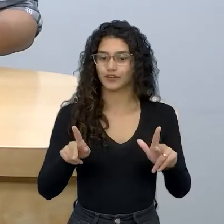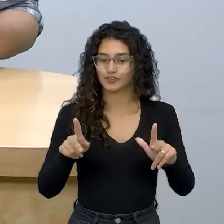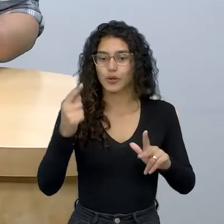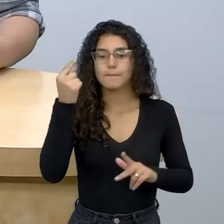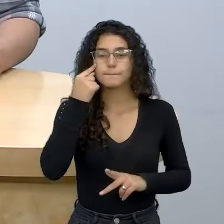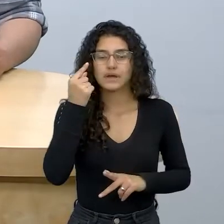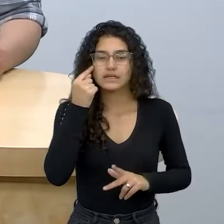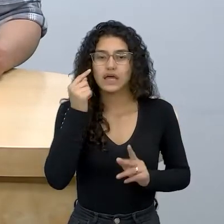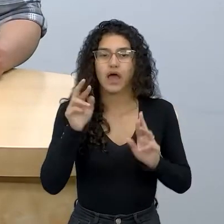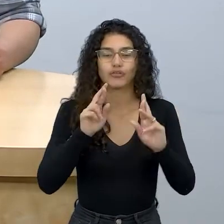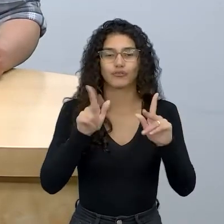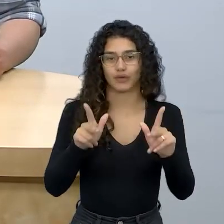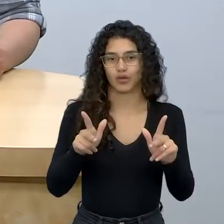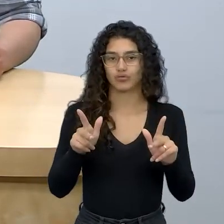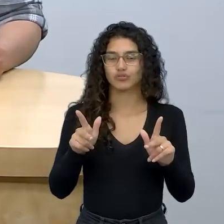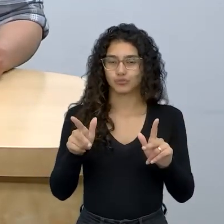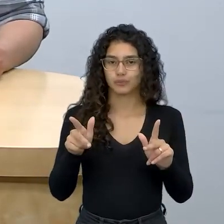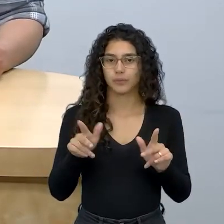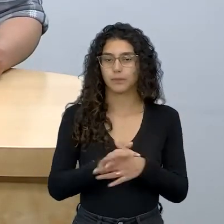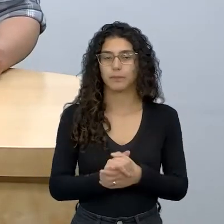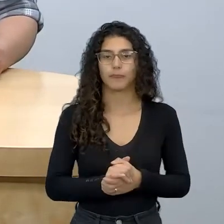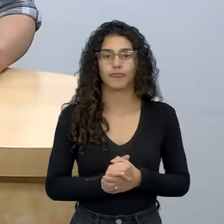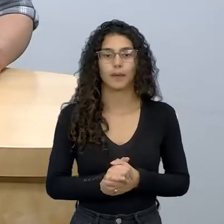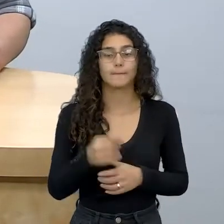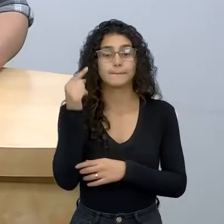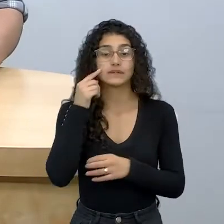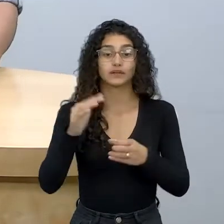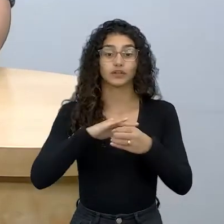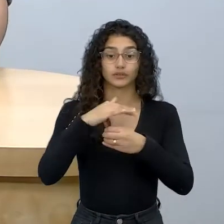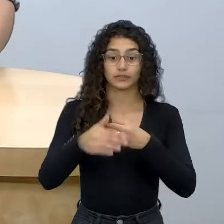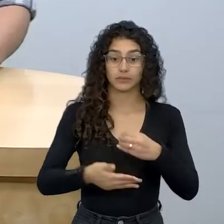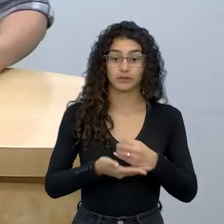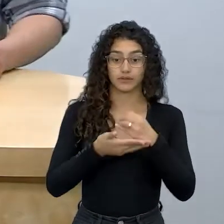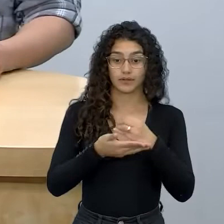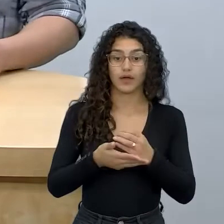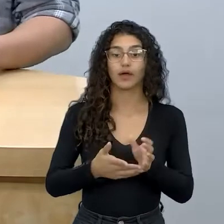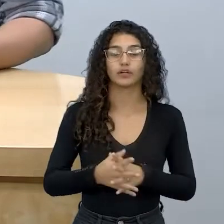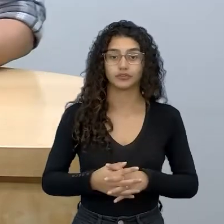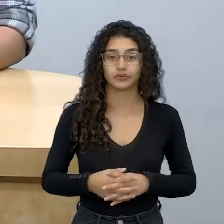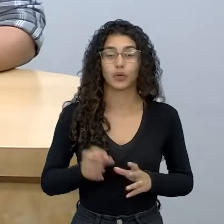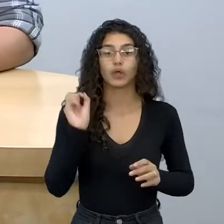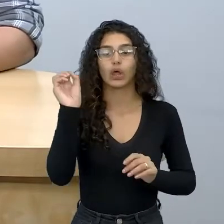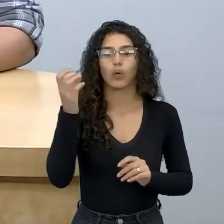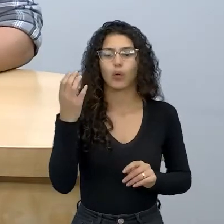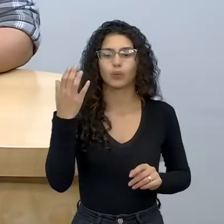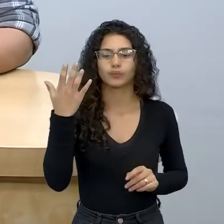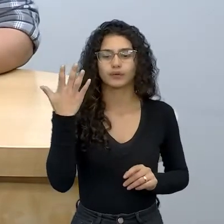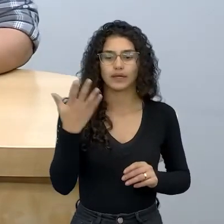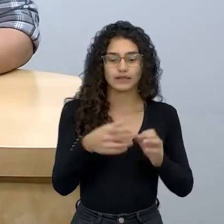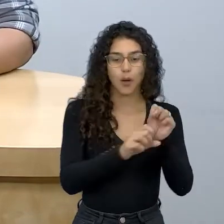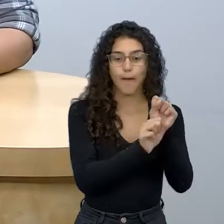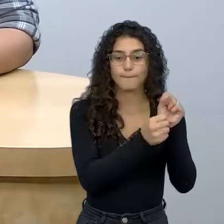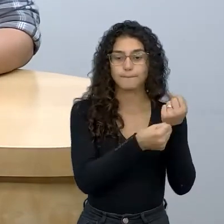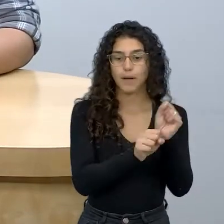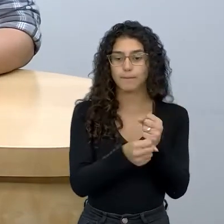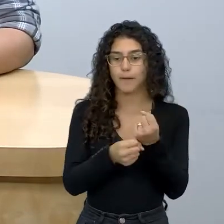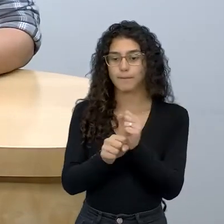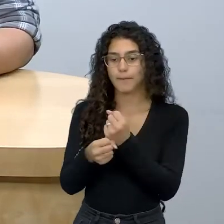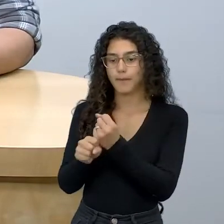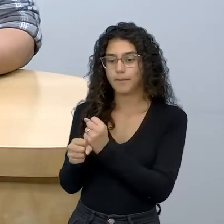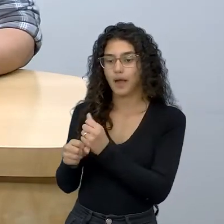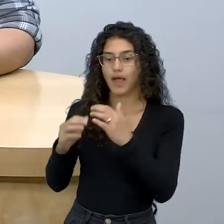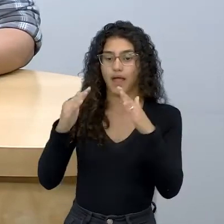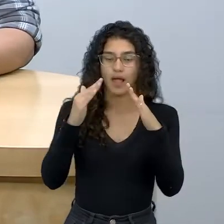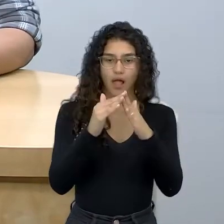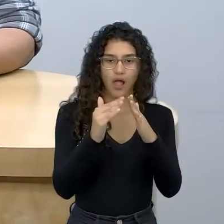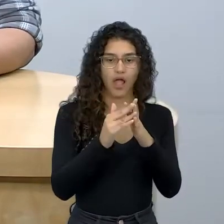pensar diferente, tá? Sempre pensando na sustentabilidade. Então, o que acontece? Varrer a casa é ruim, todo